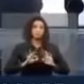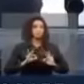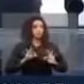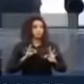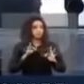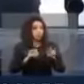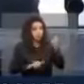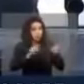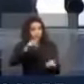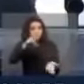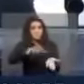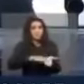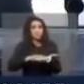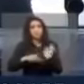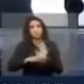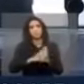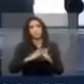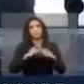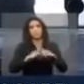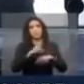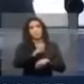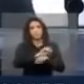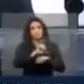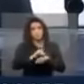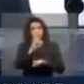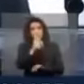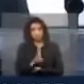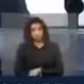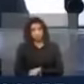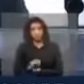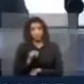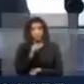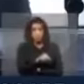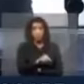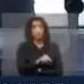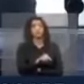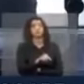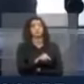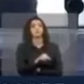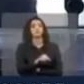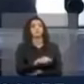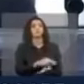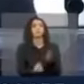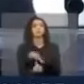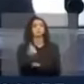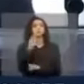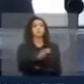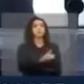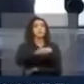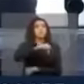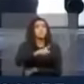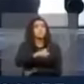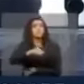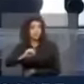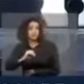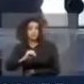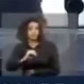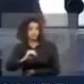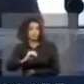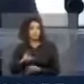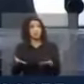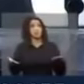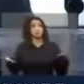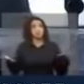membros das Assembleias de Deus no Brasil, instituição fundada em nossa nação no ano de 1910, e que